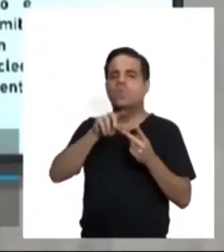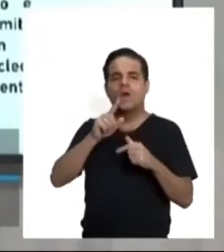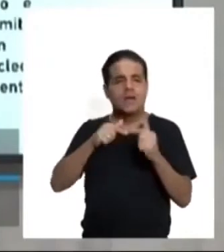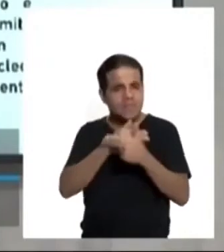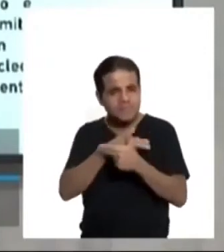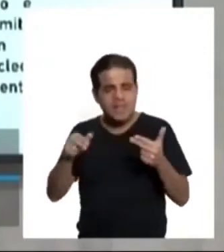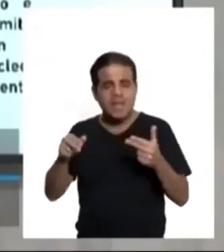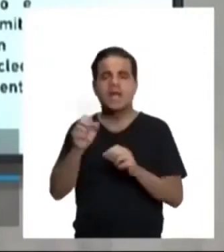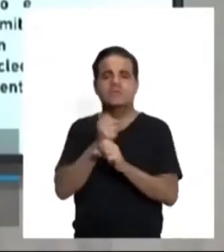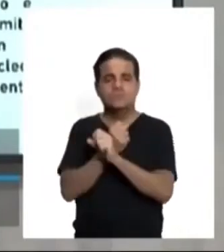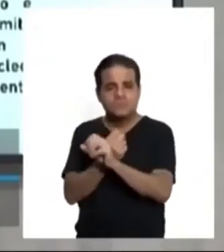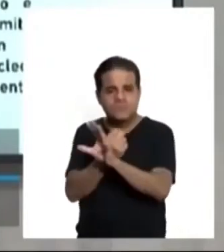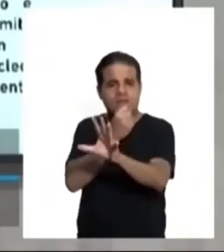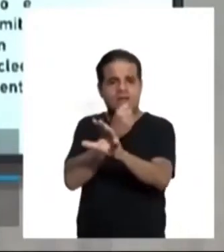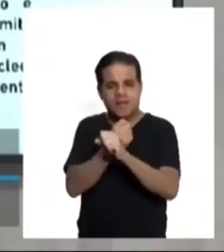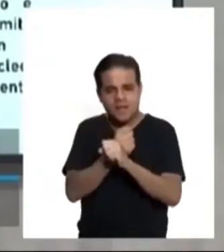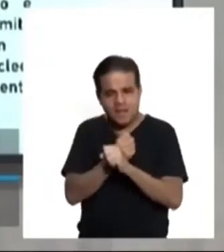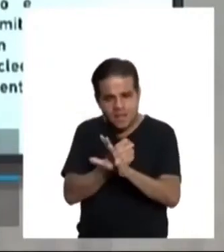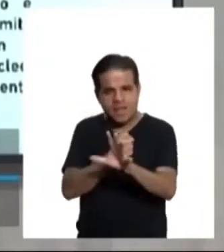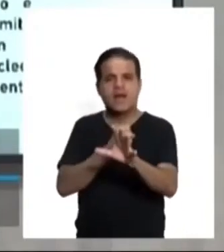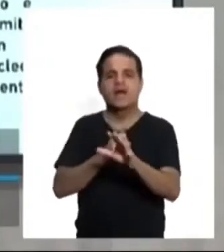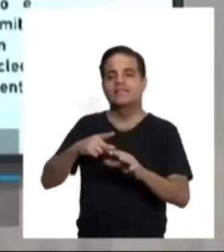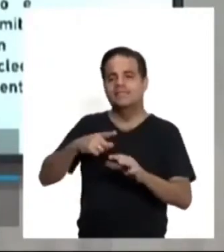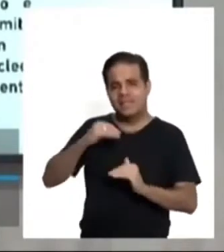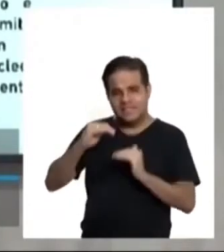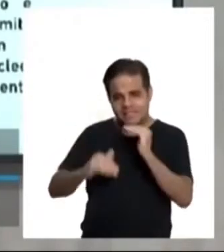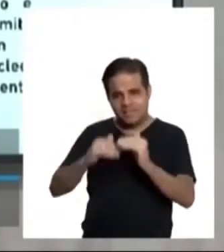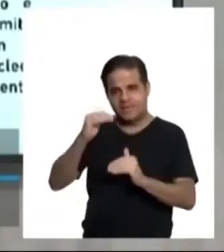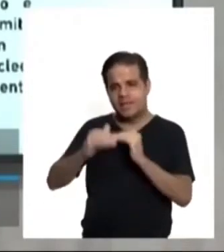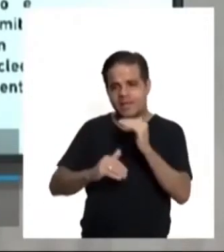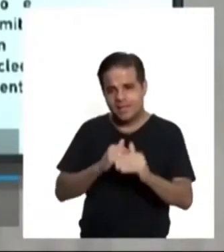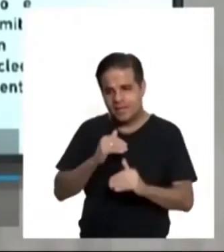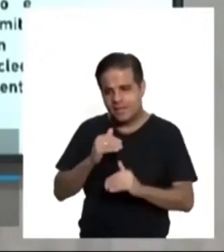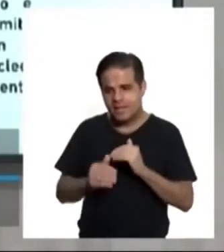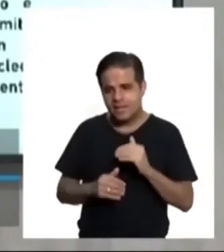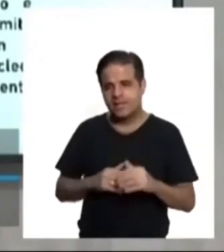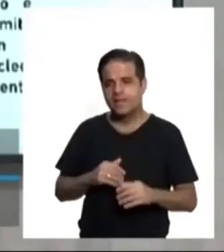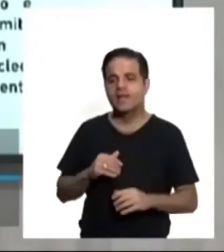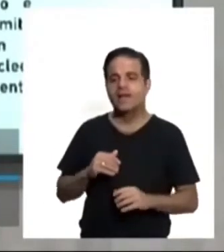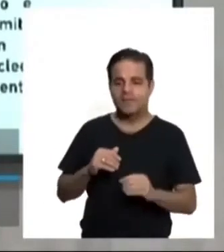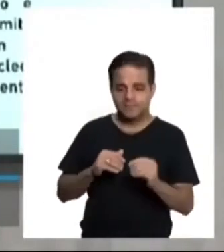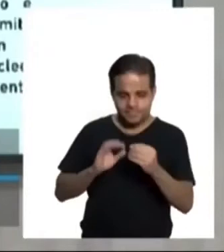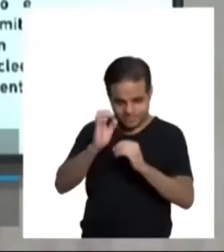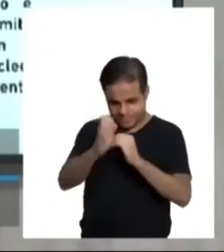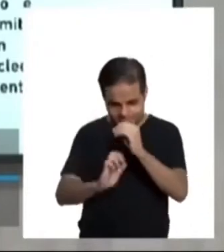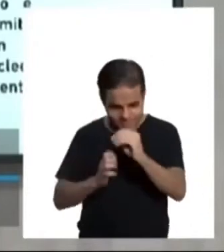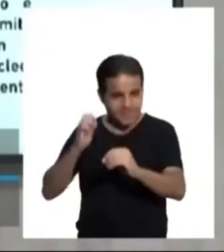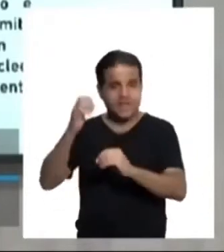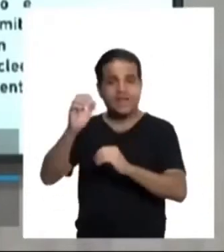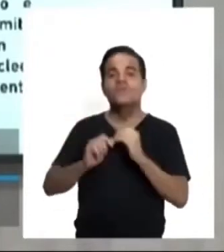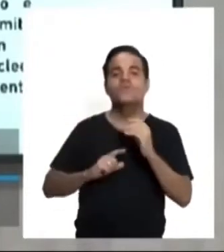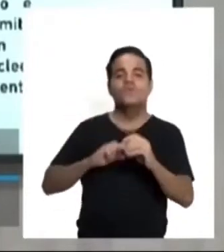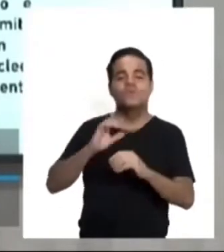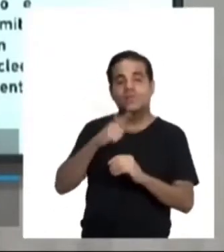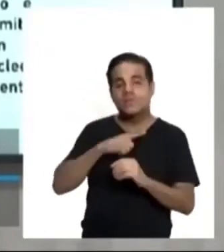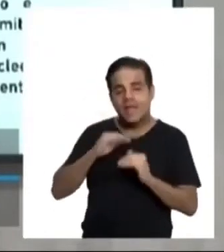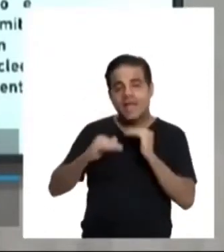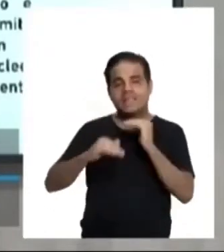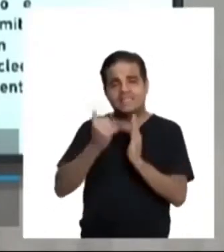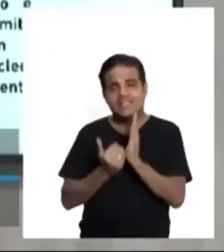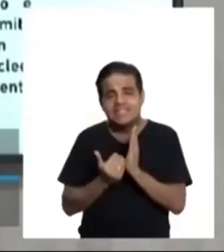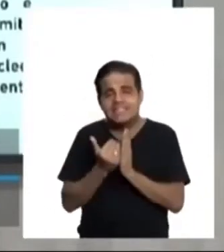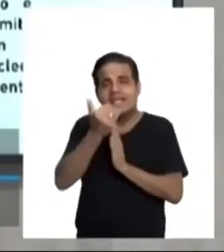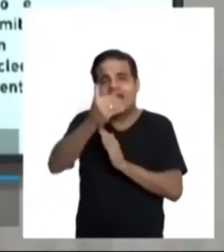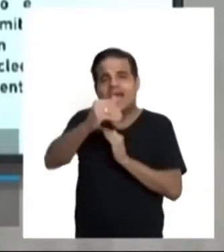elementos radioativos, são elementos que têm instabilidade nuclear. E o que é estabilidade nuclear? Excesso